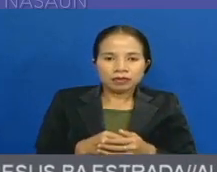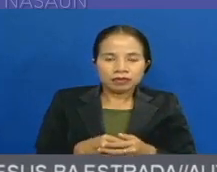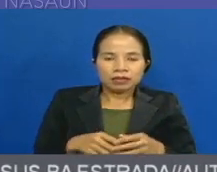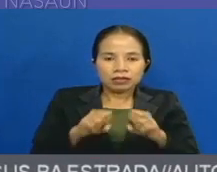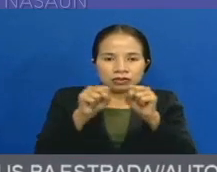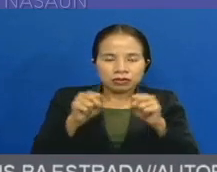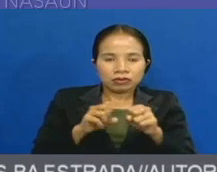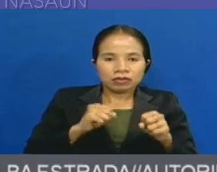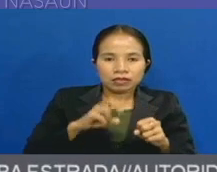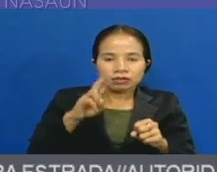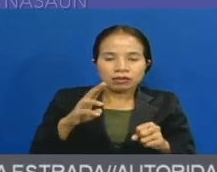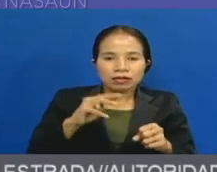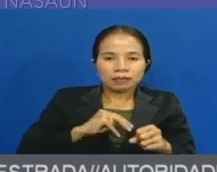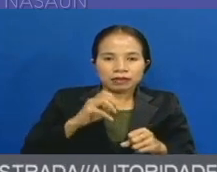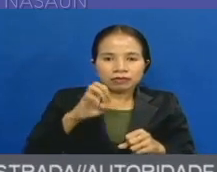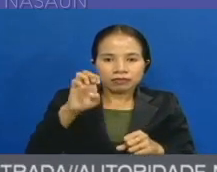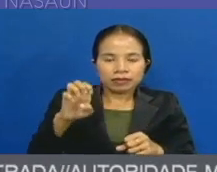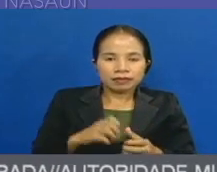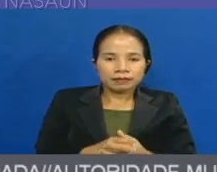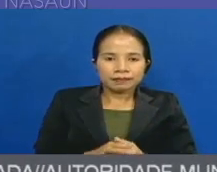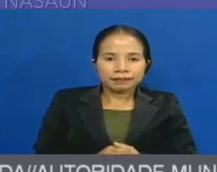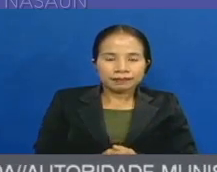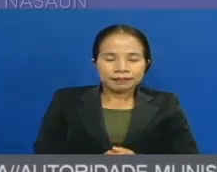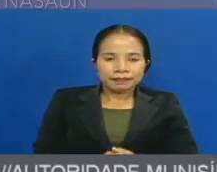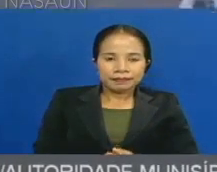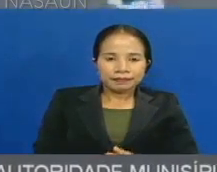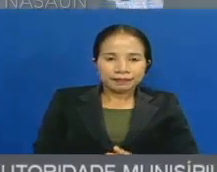Luak Sukuda e sua Same Manufahi.